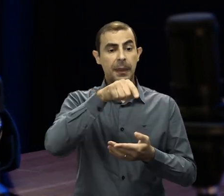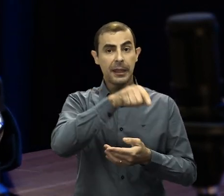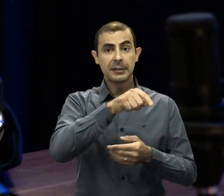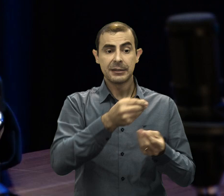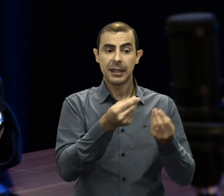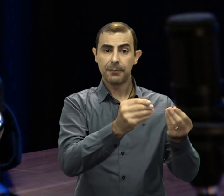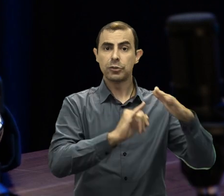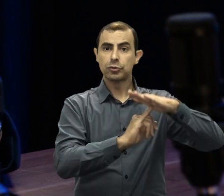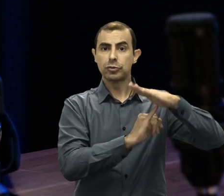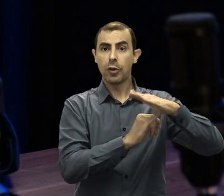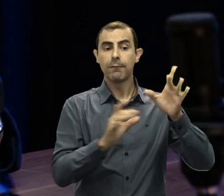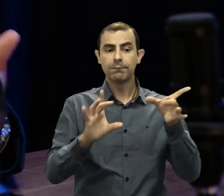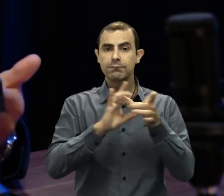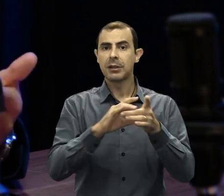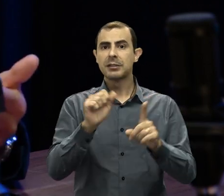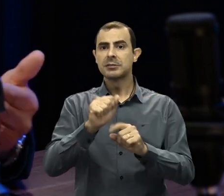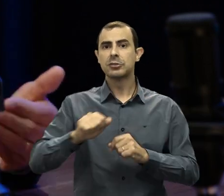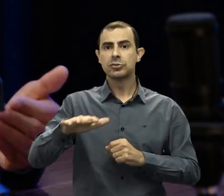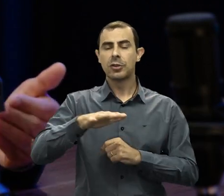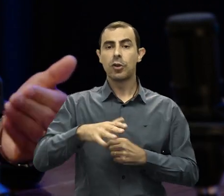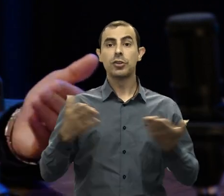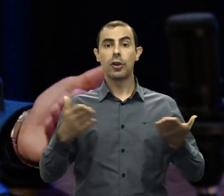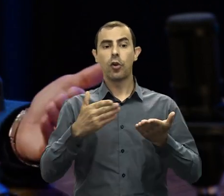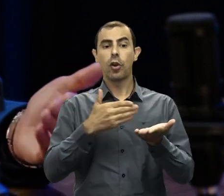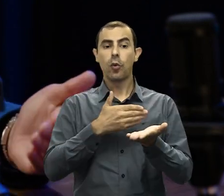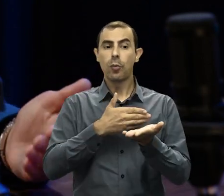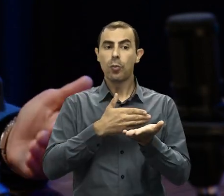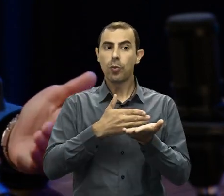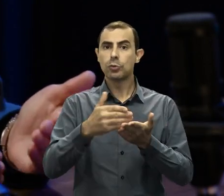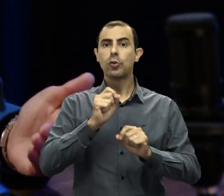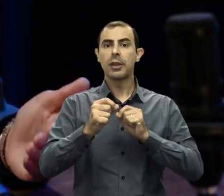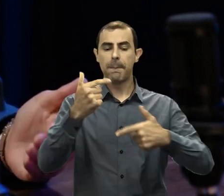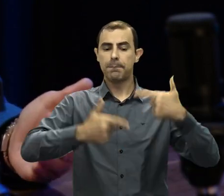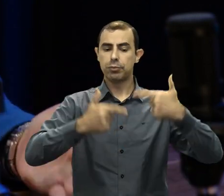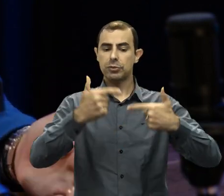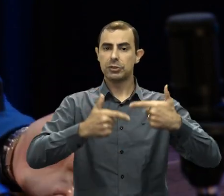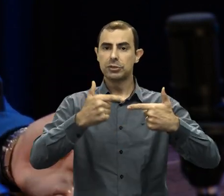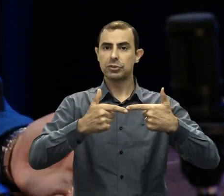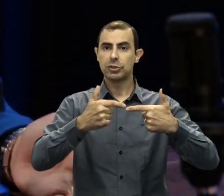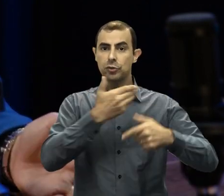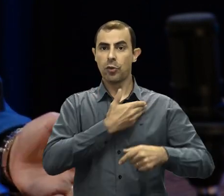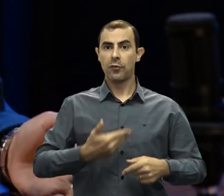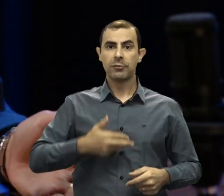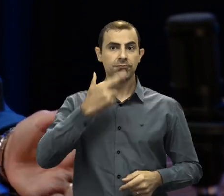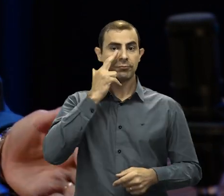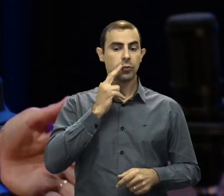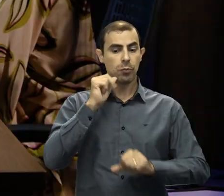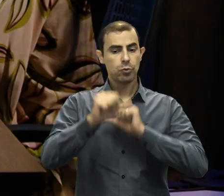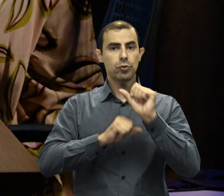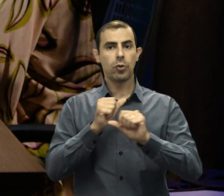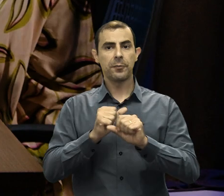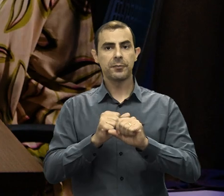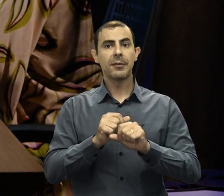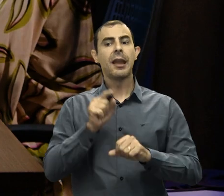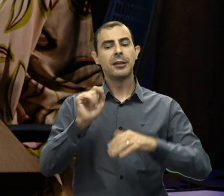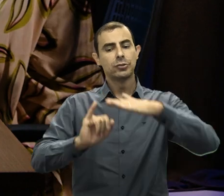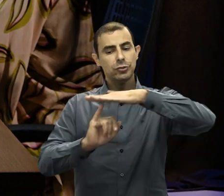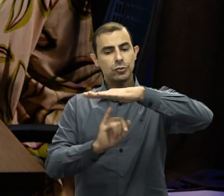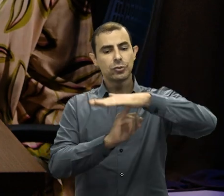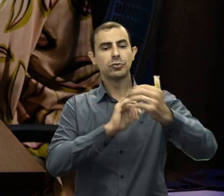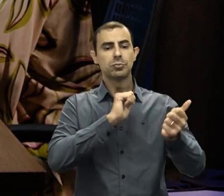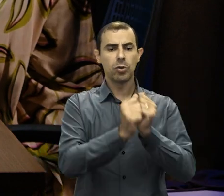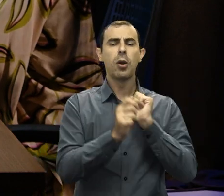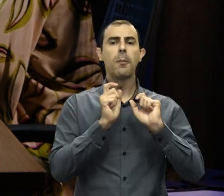social, e hoje já é política do governo Eduardo Rido, ele mudou dentro dessa solicitação nossa, que as entidades